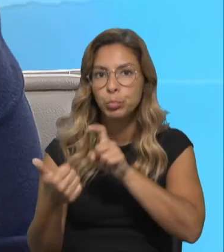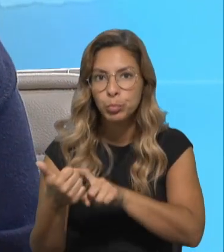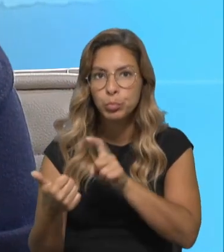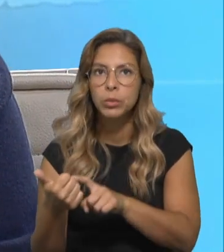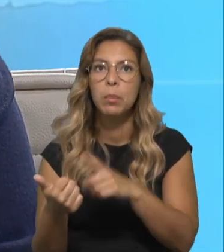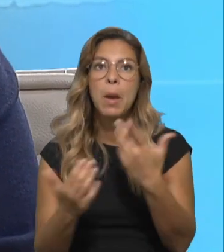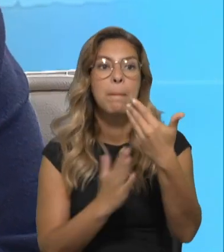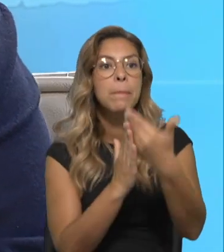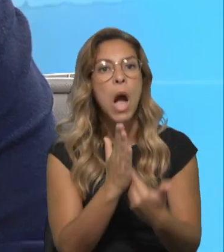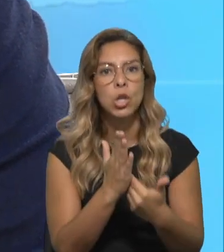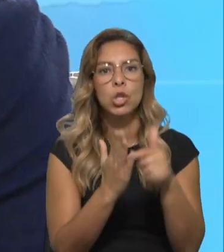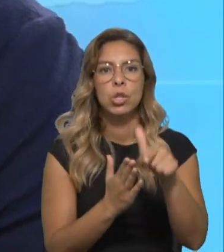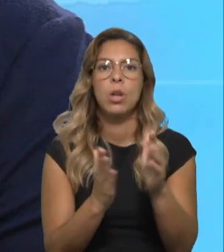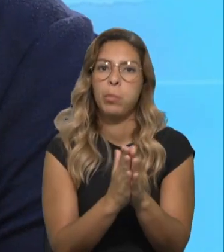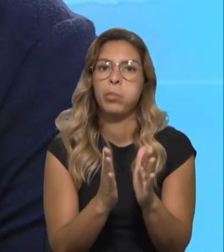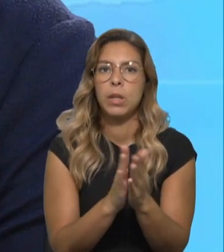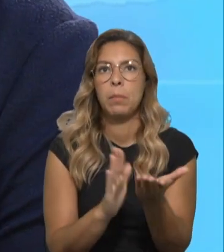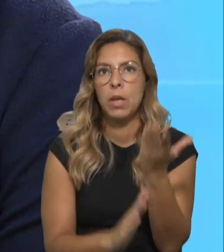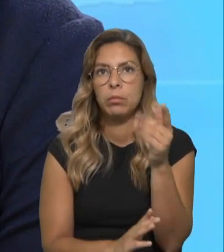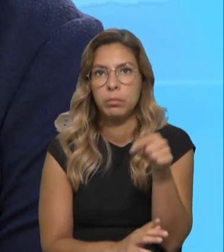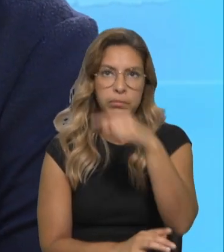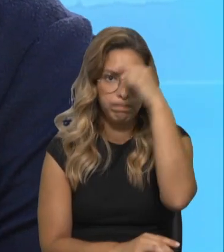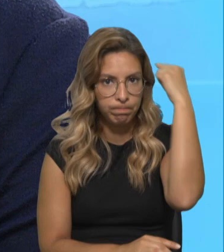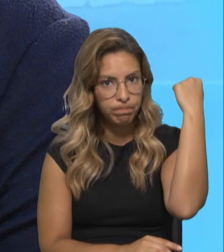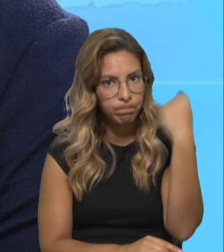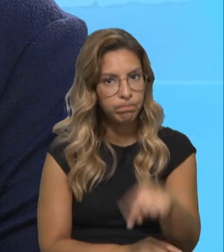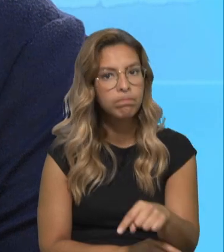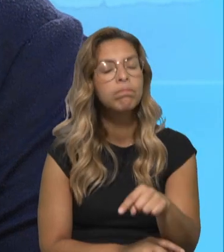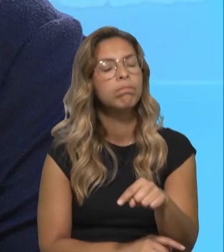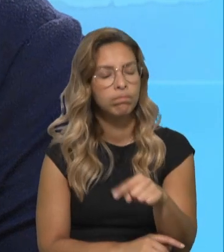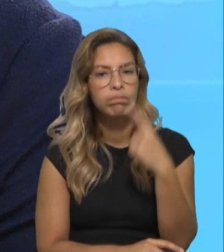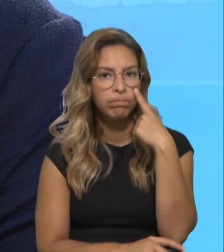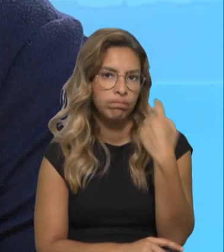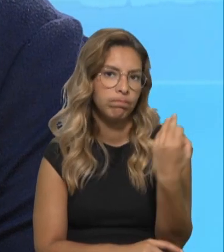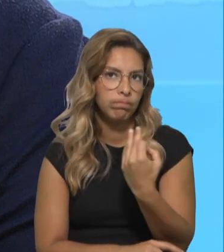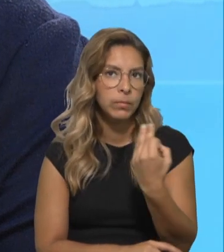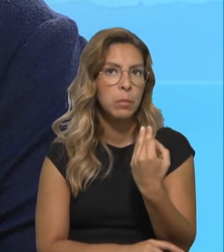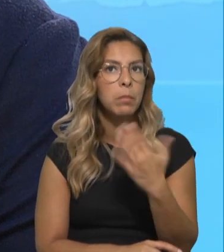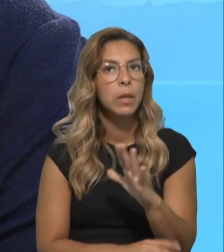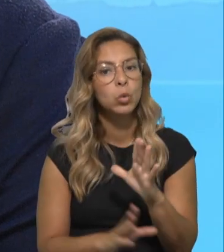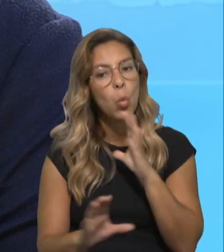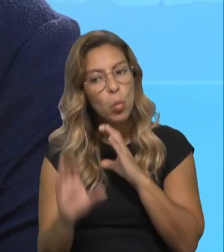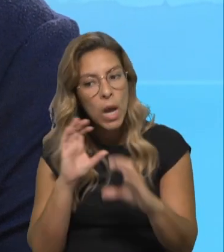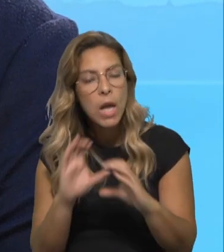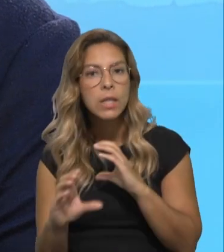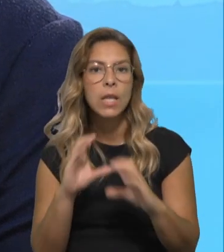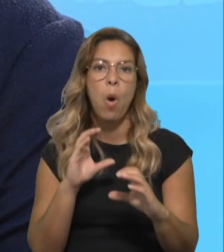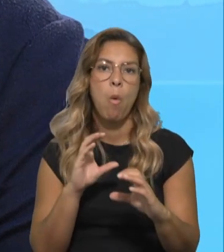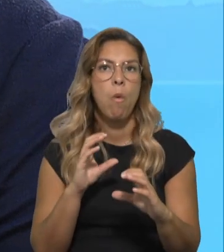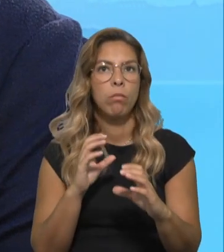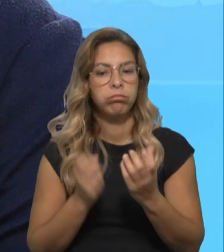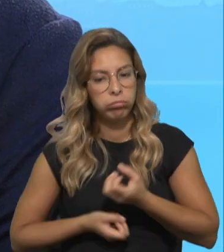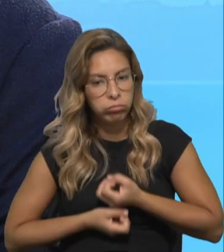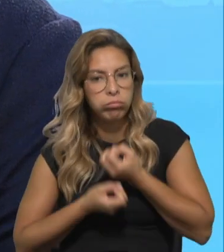páginas das paróquias, ou seja, que têm uma dificuldade em perceber que se calhar a comunicação através daquilo que é